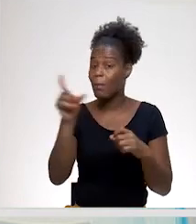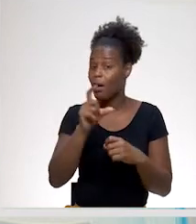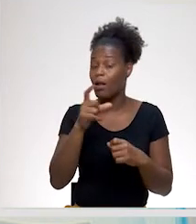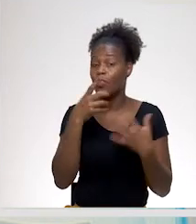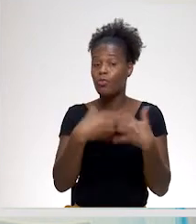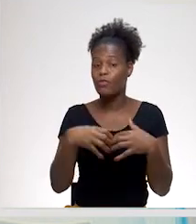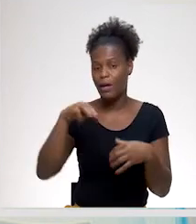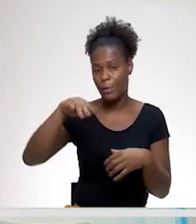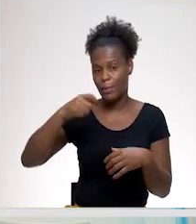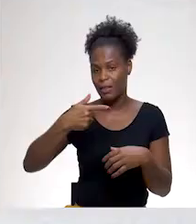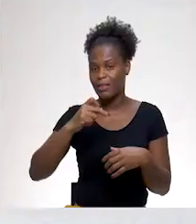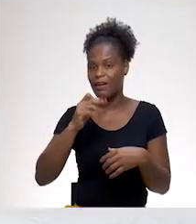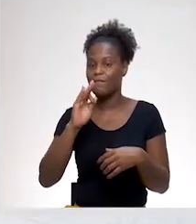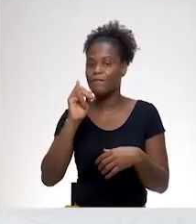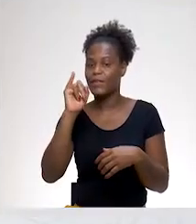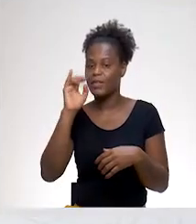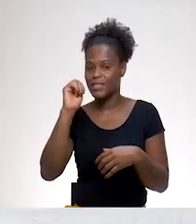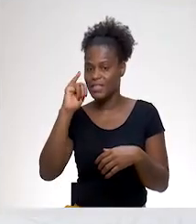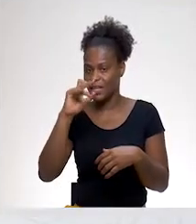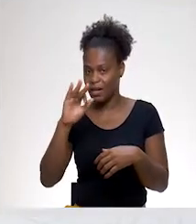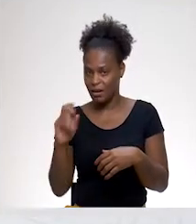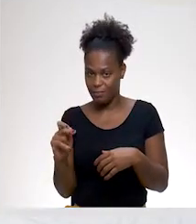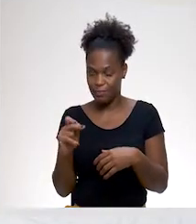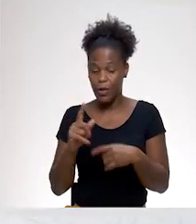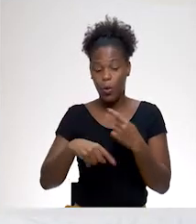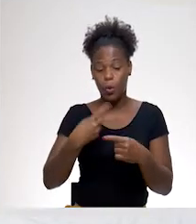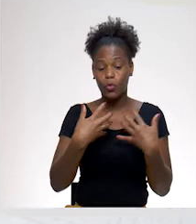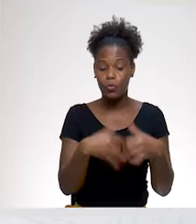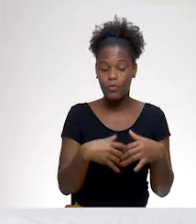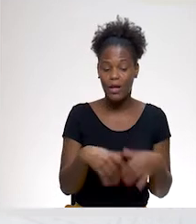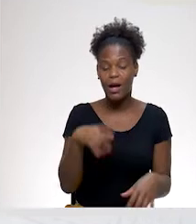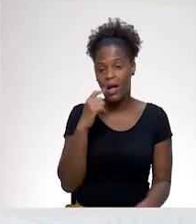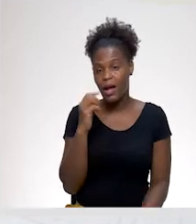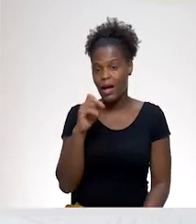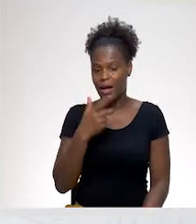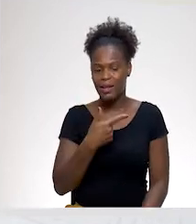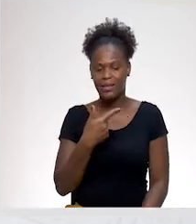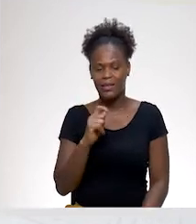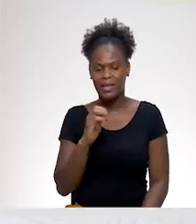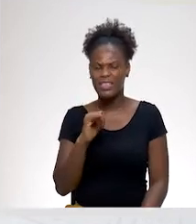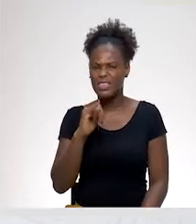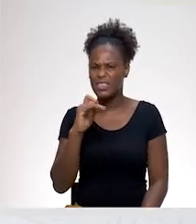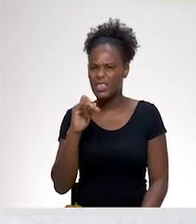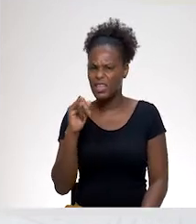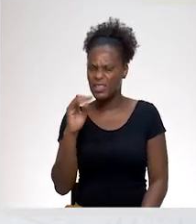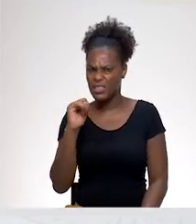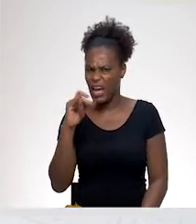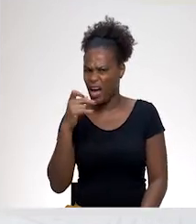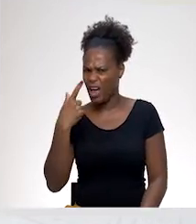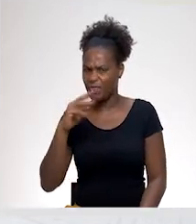dúvida metafísica. Prosseguindo, a dúvida cartesiana é hiperbólica